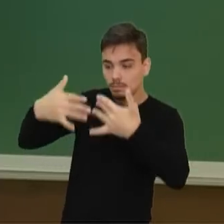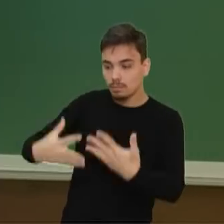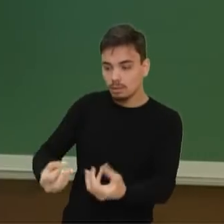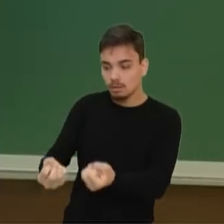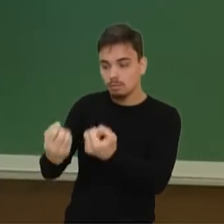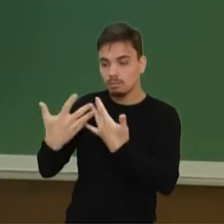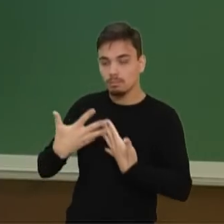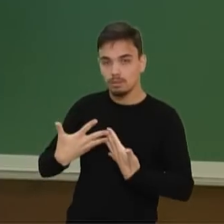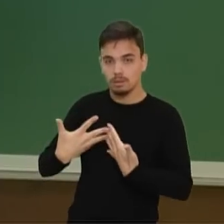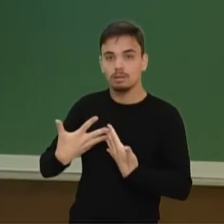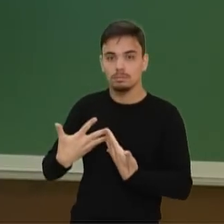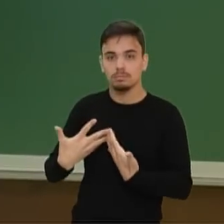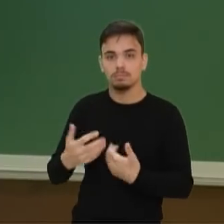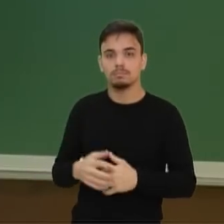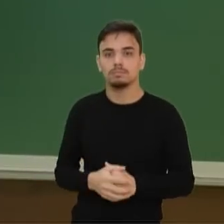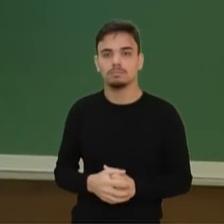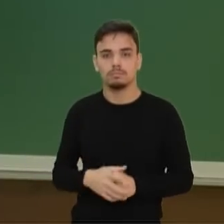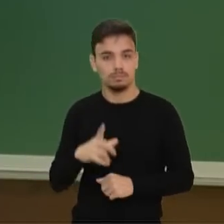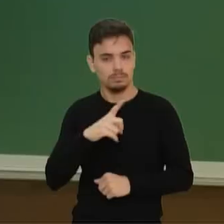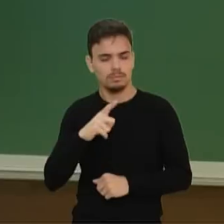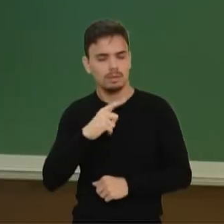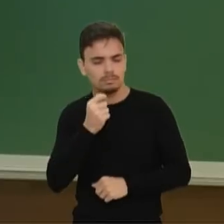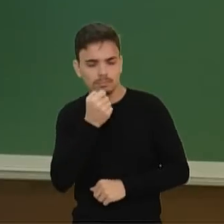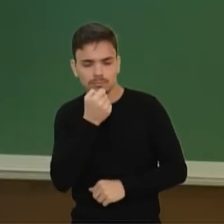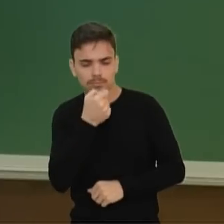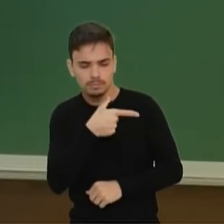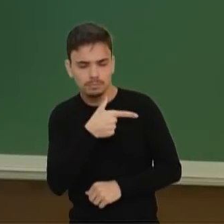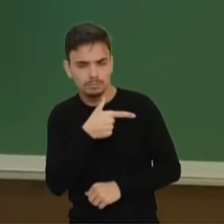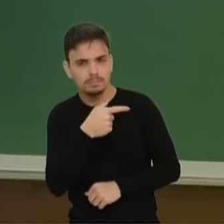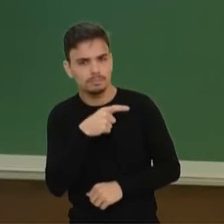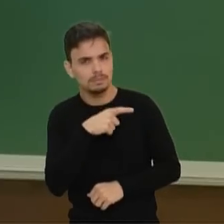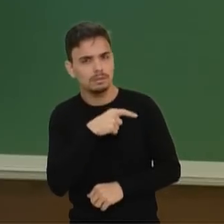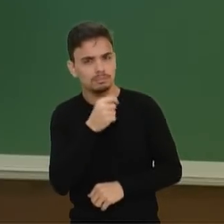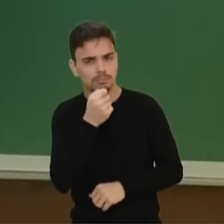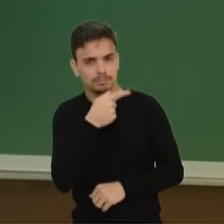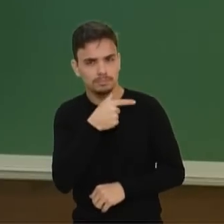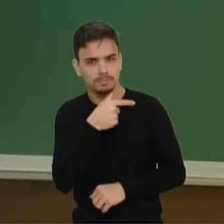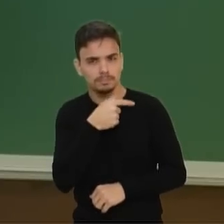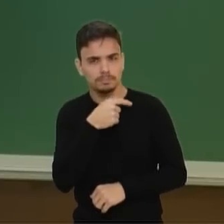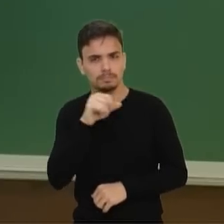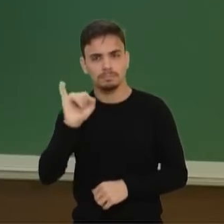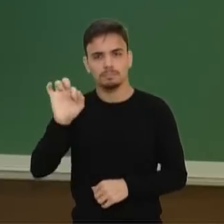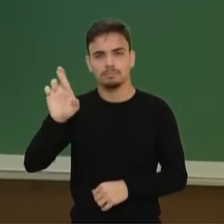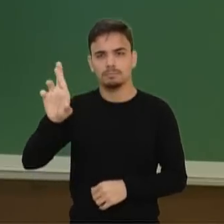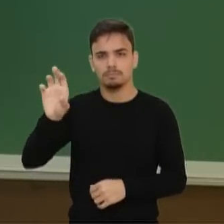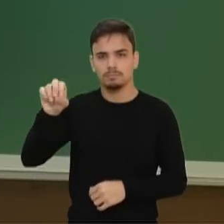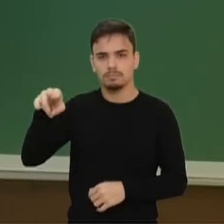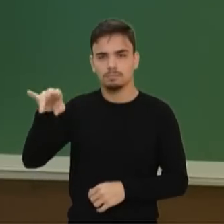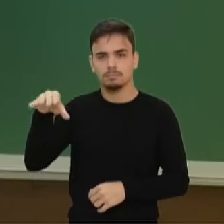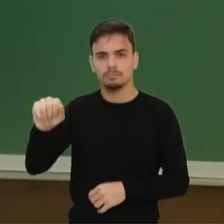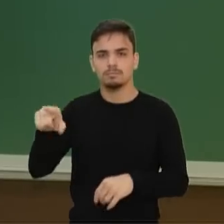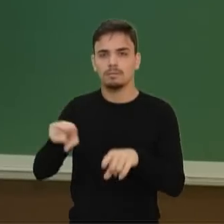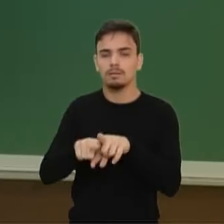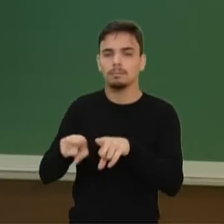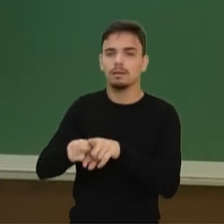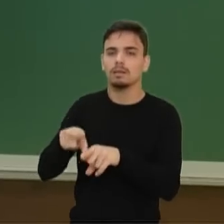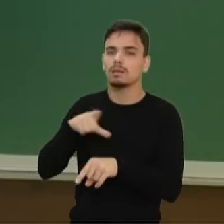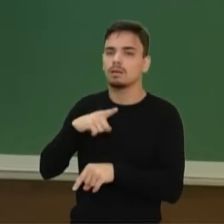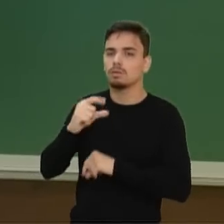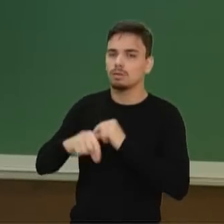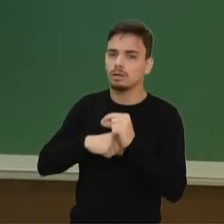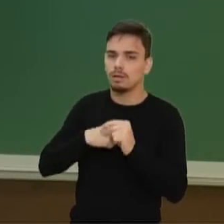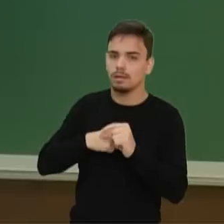gente, né? Tem a ironia presente ali, né? Tem um dado crítico ali dentro